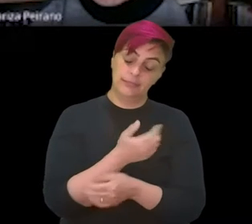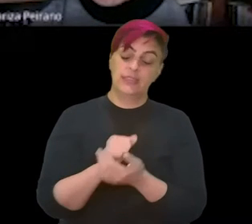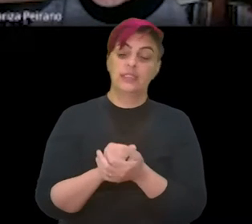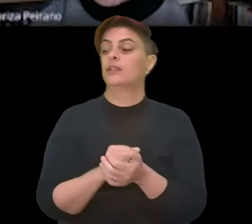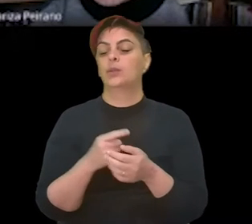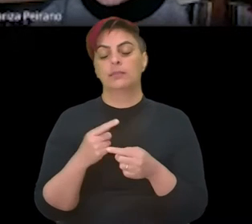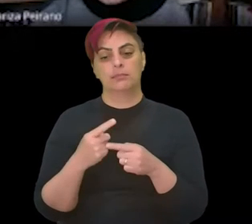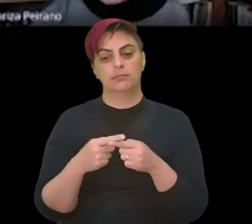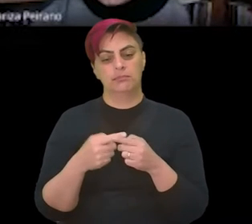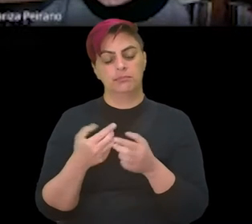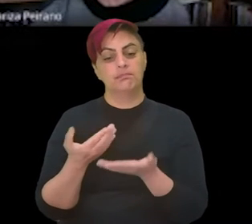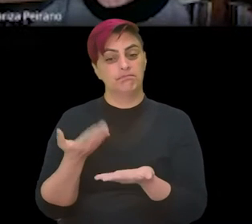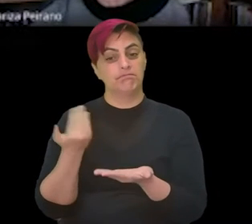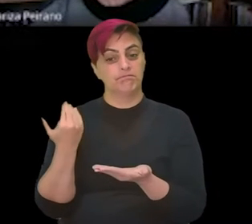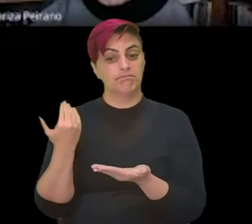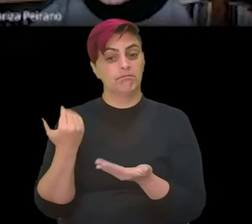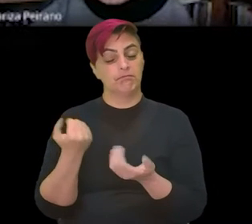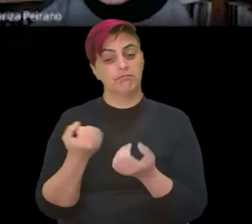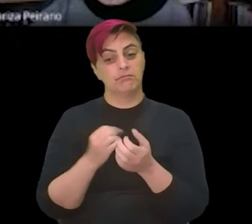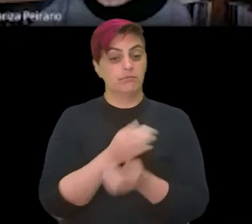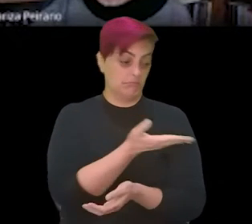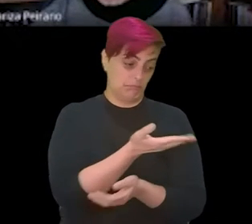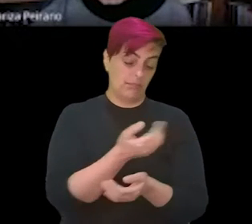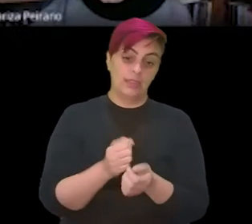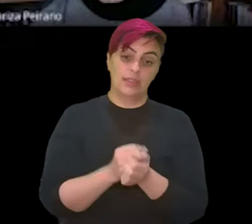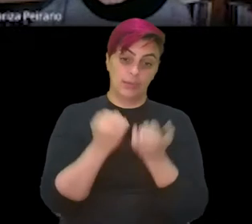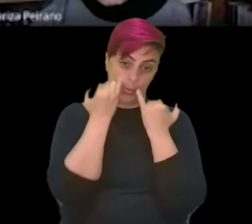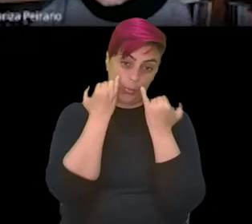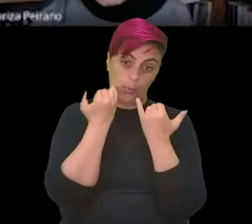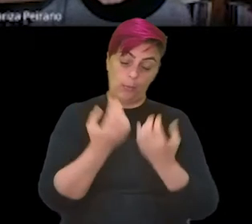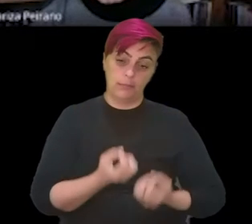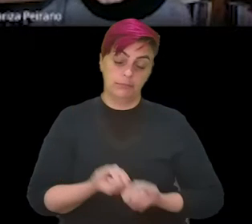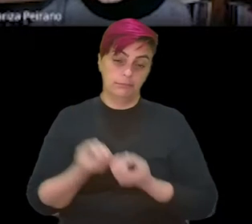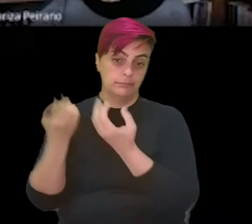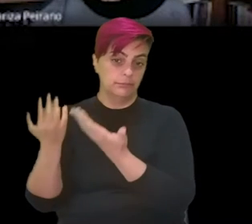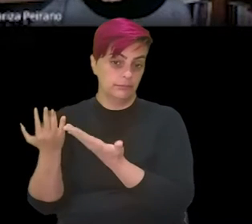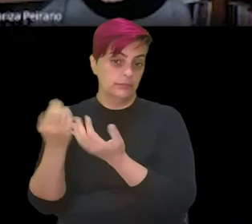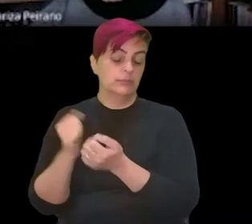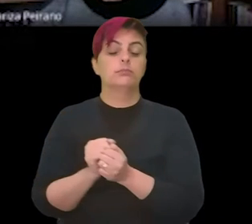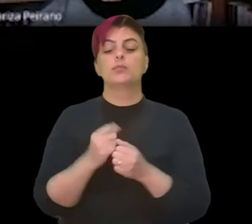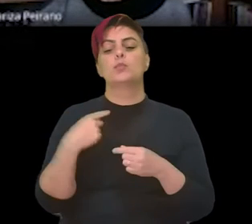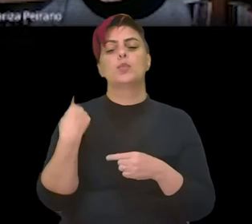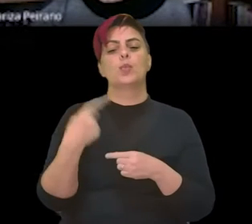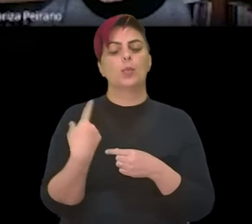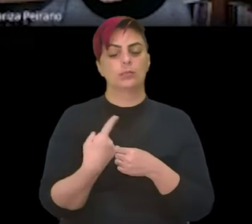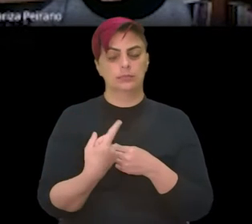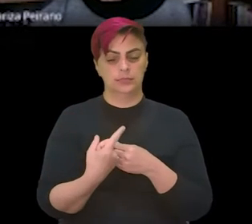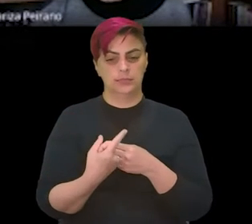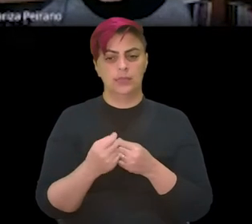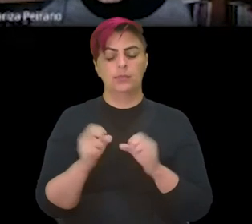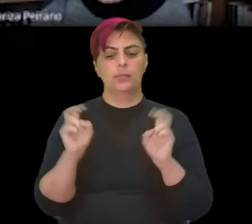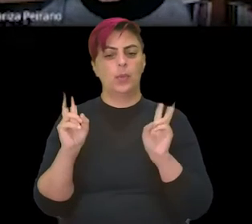metropolitanos que anteriormente ofereciam os dados. Desse momento, depois descrito